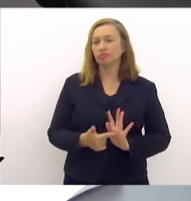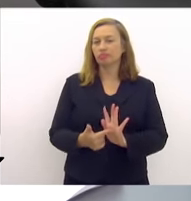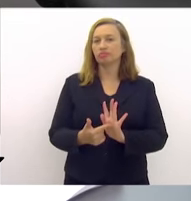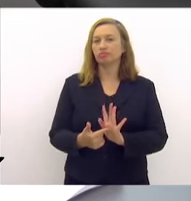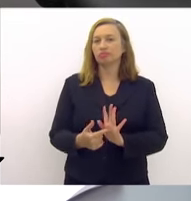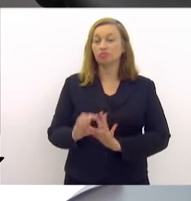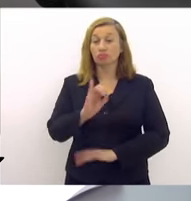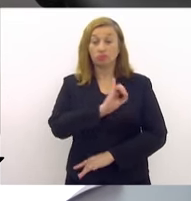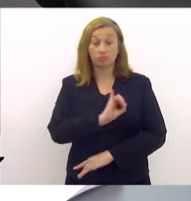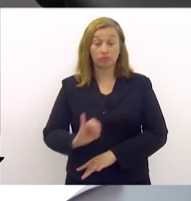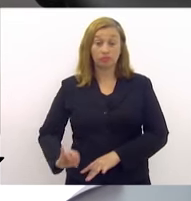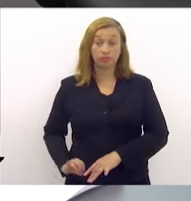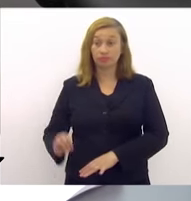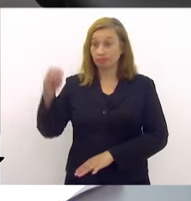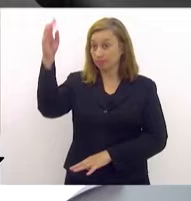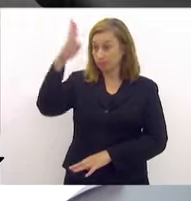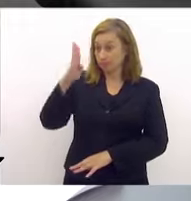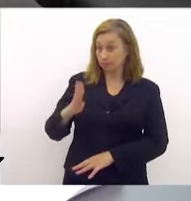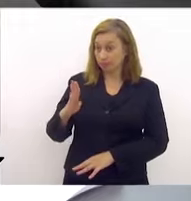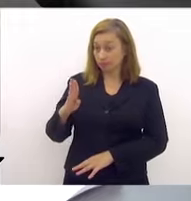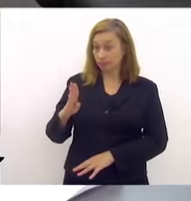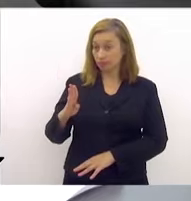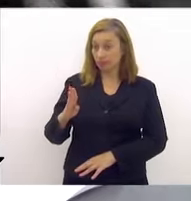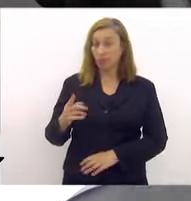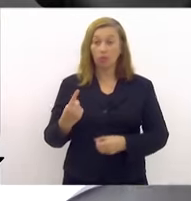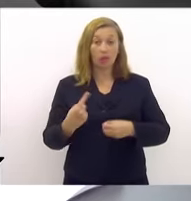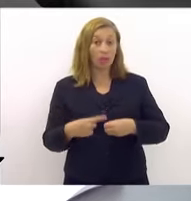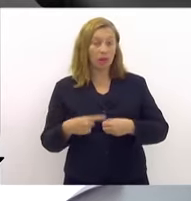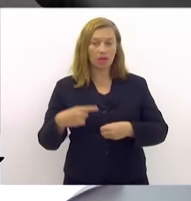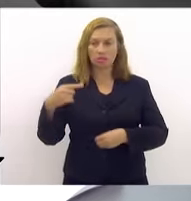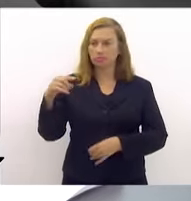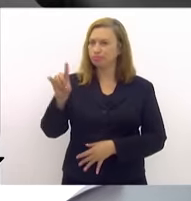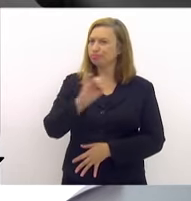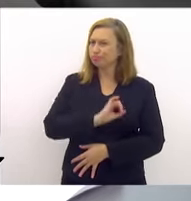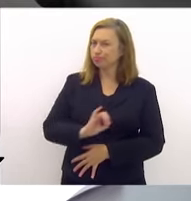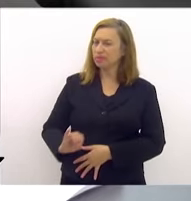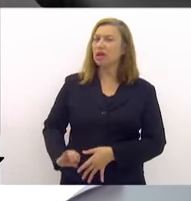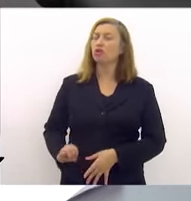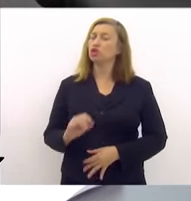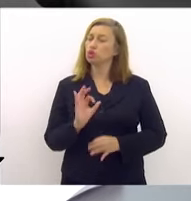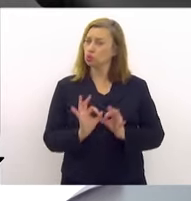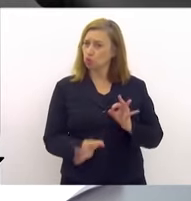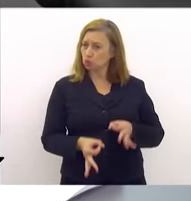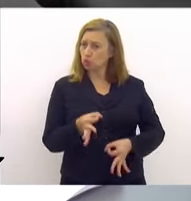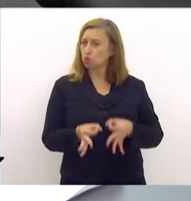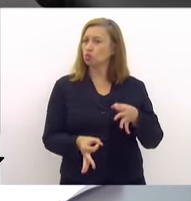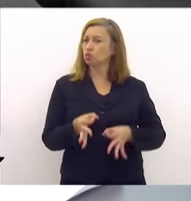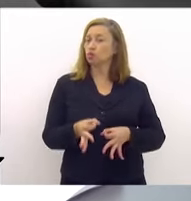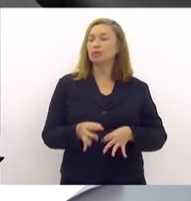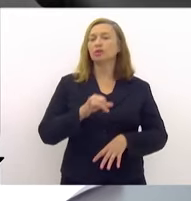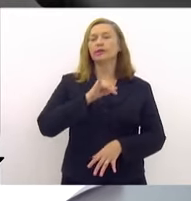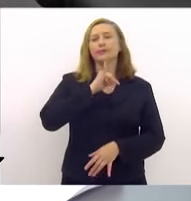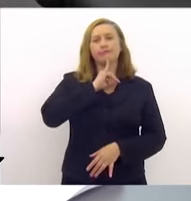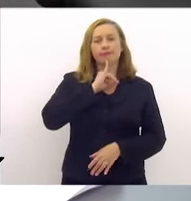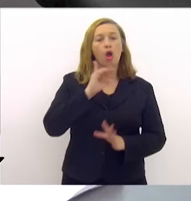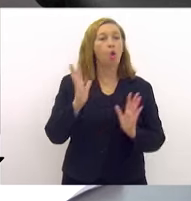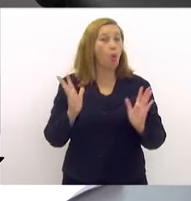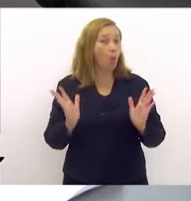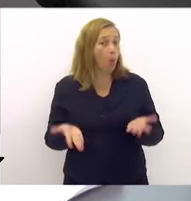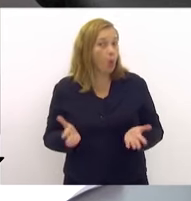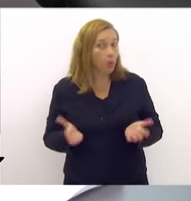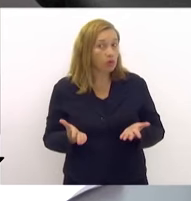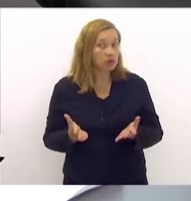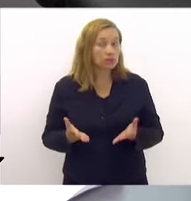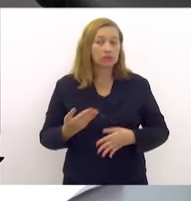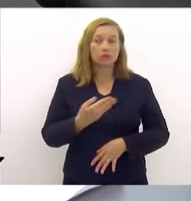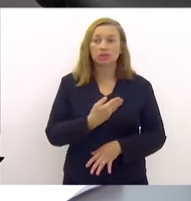Então, comemorar Santa Cruz como bairro imperial é justíssimo. Infelizmente, hoje, é o